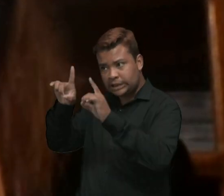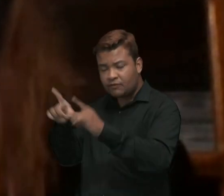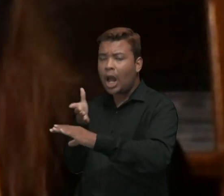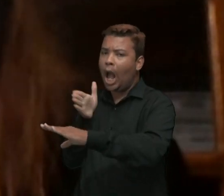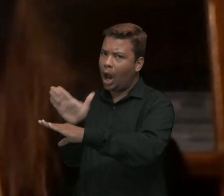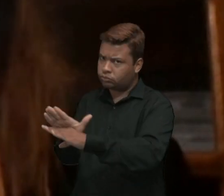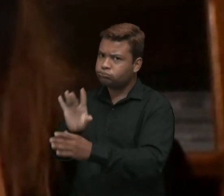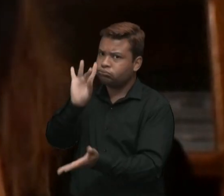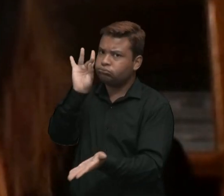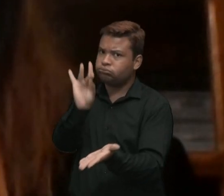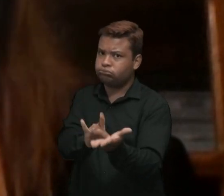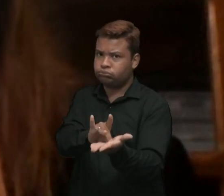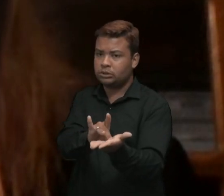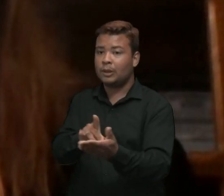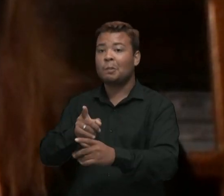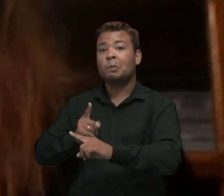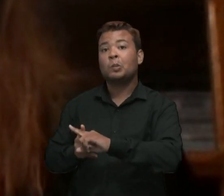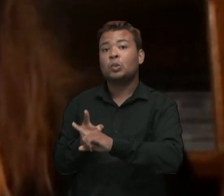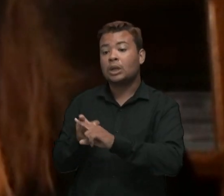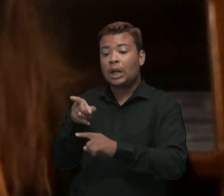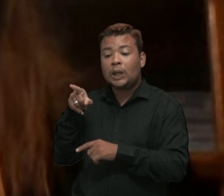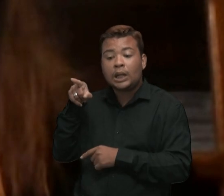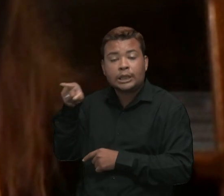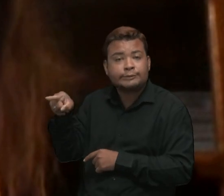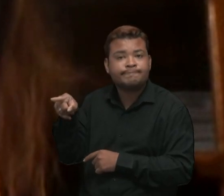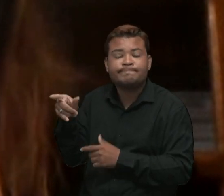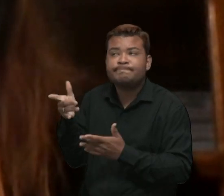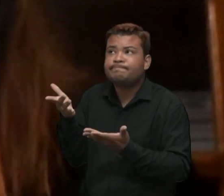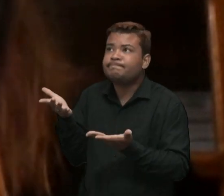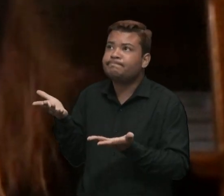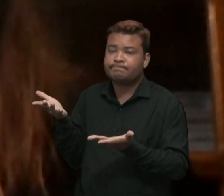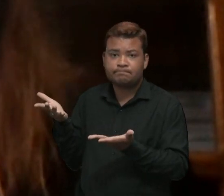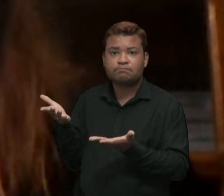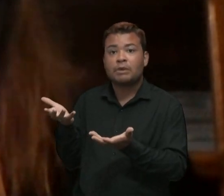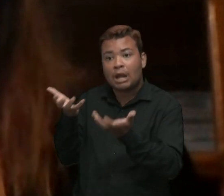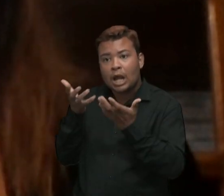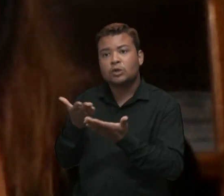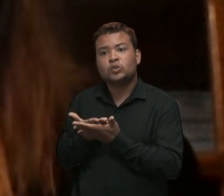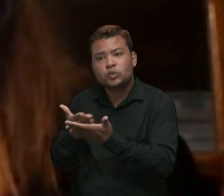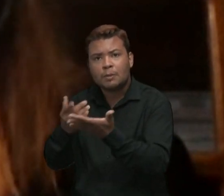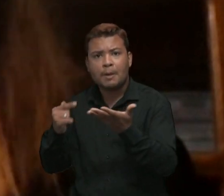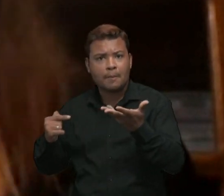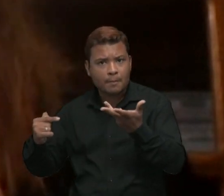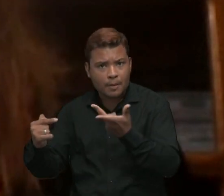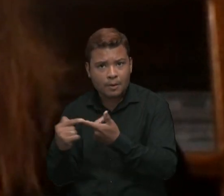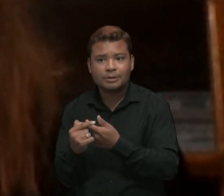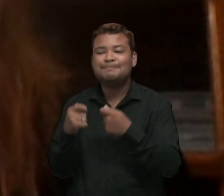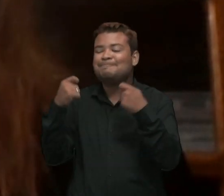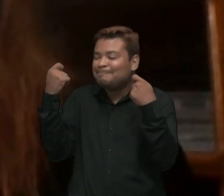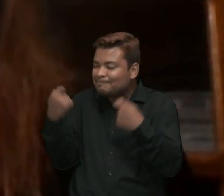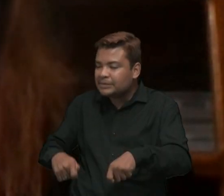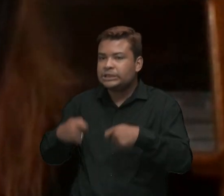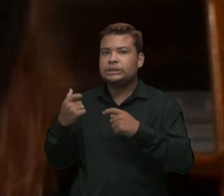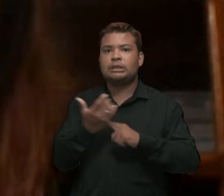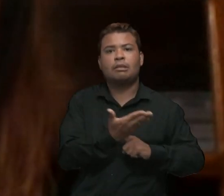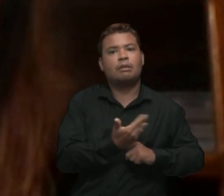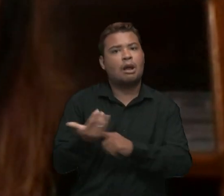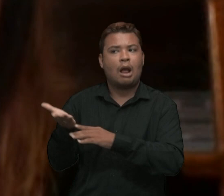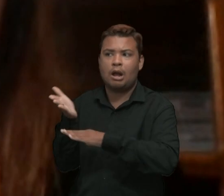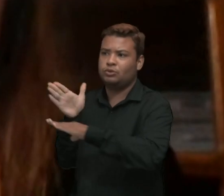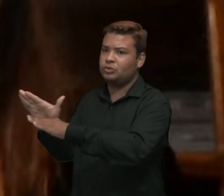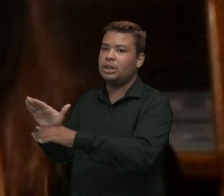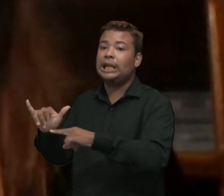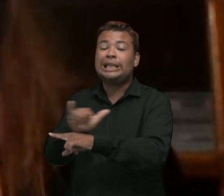existe possibilidades que sejam além da tecnologia, ela